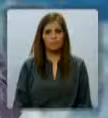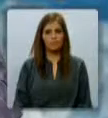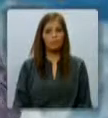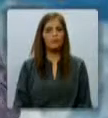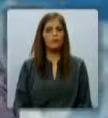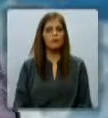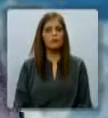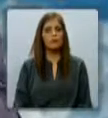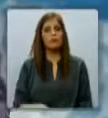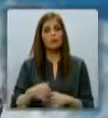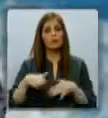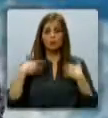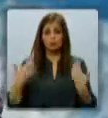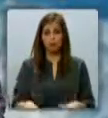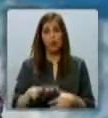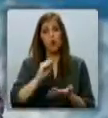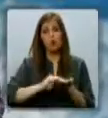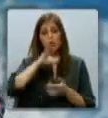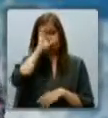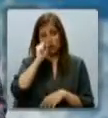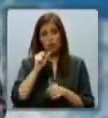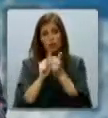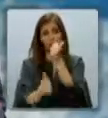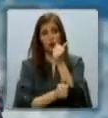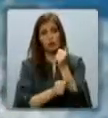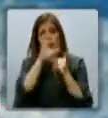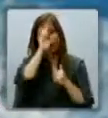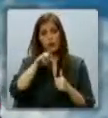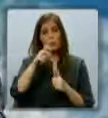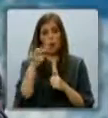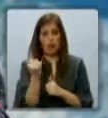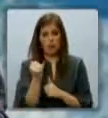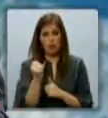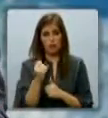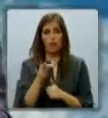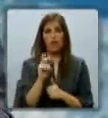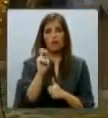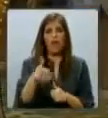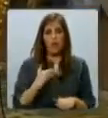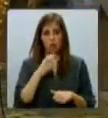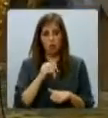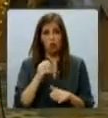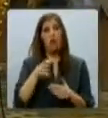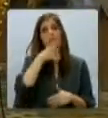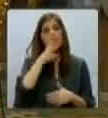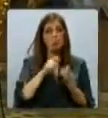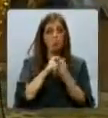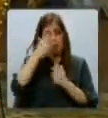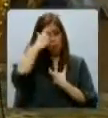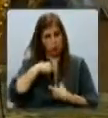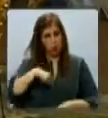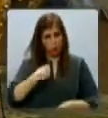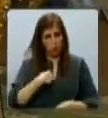É uma baixa no governo. Demitiu-se o secretário de Estado adjunto do Ministério da Administração Interna. Chama-se Fernando Alexandre, alega motivos pessoais para a